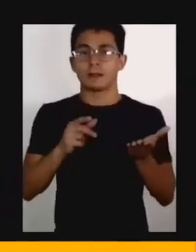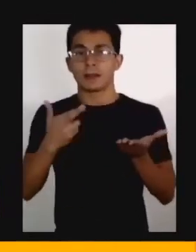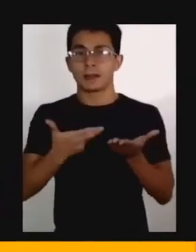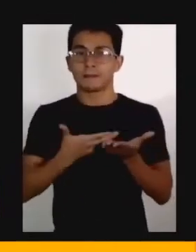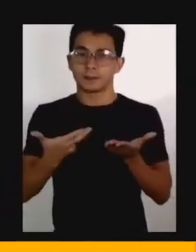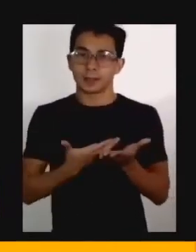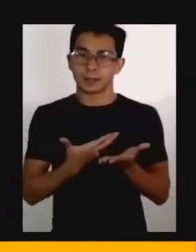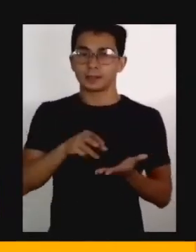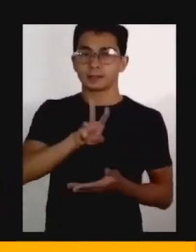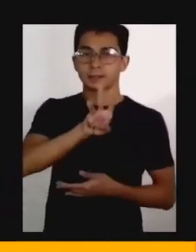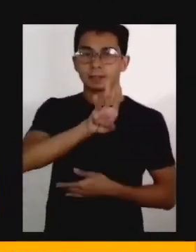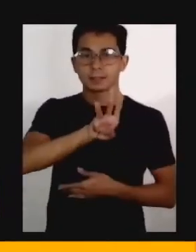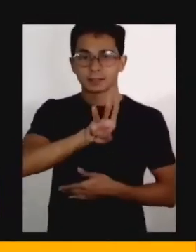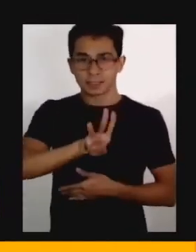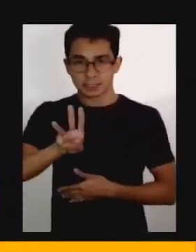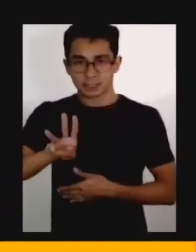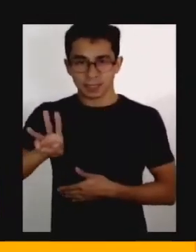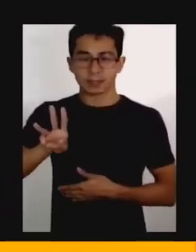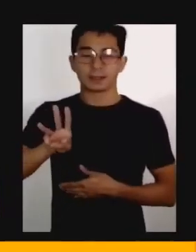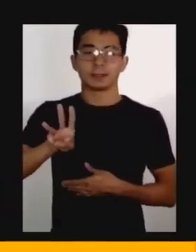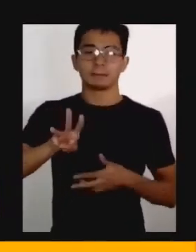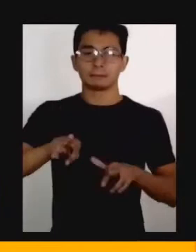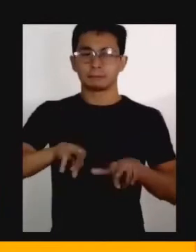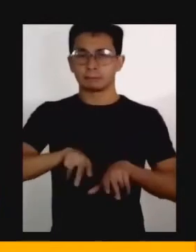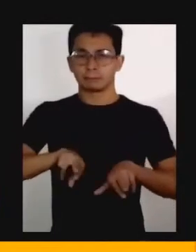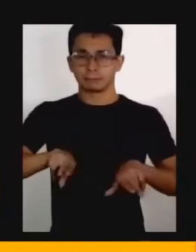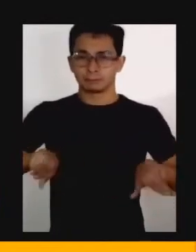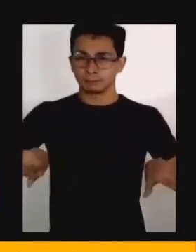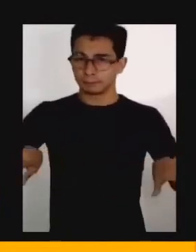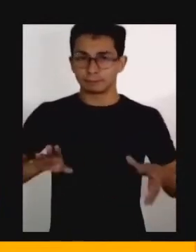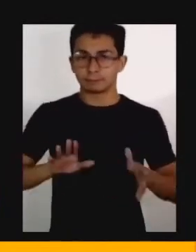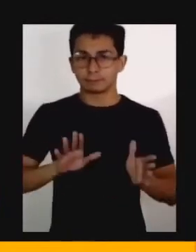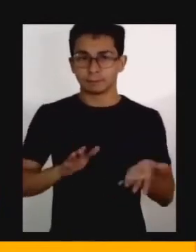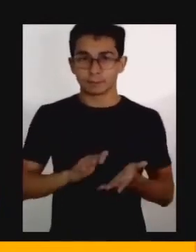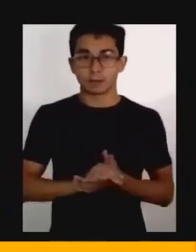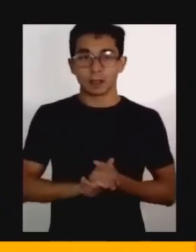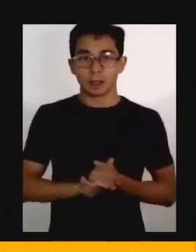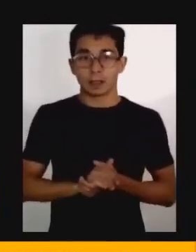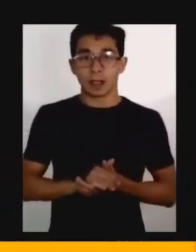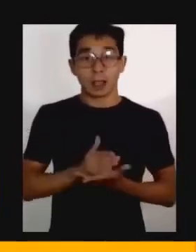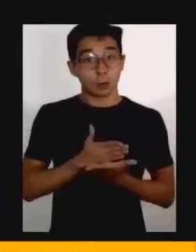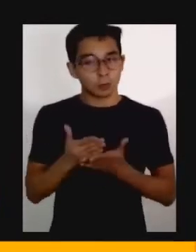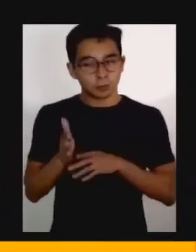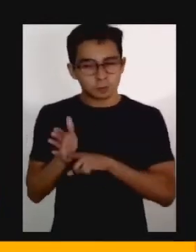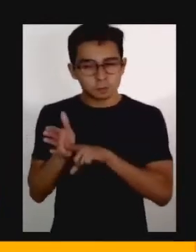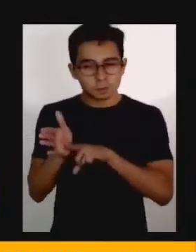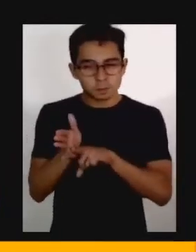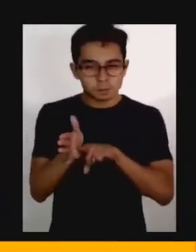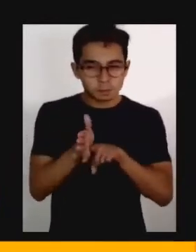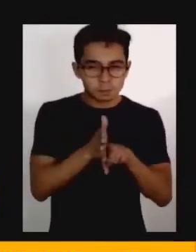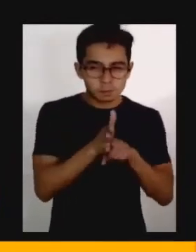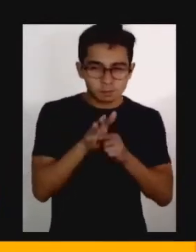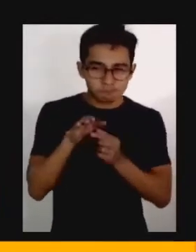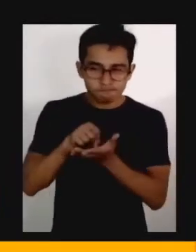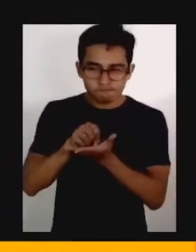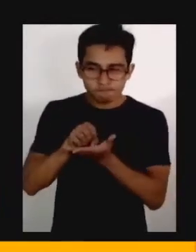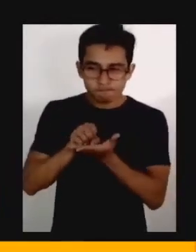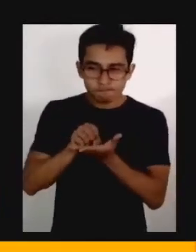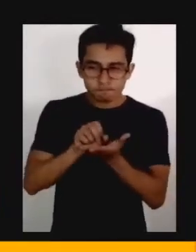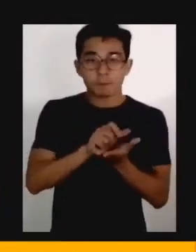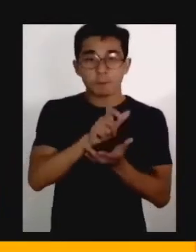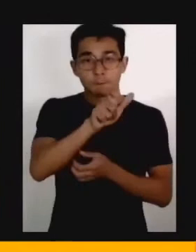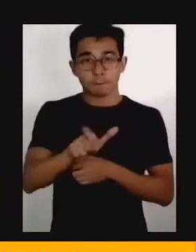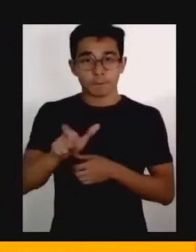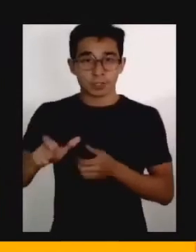sites, inclusive, e a gente vem notando, de acordo com pesquisas com nossos consumidores e